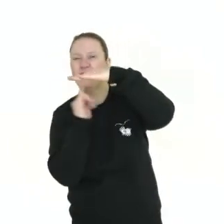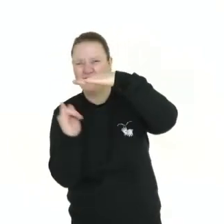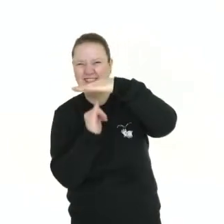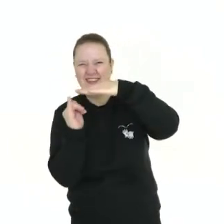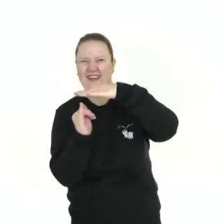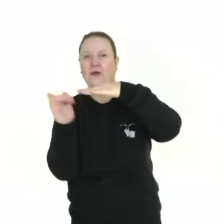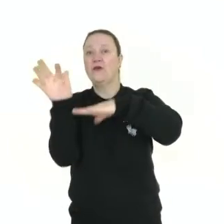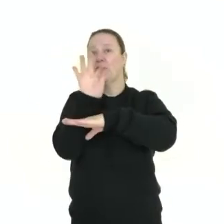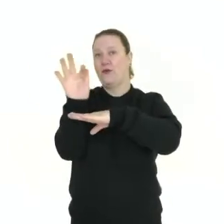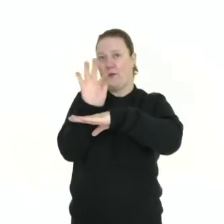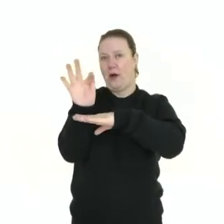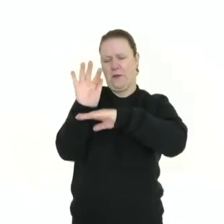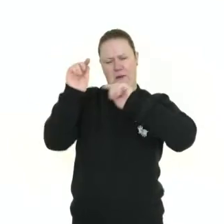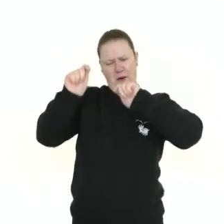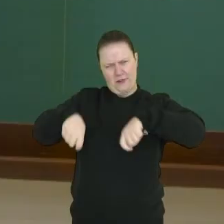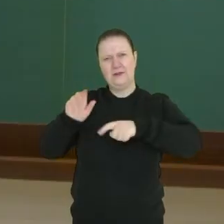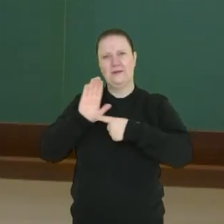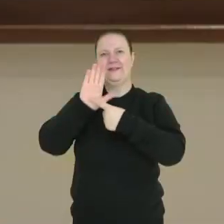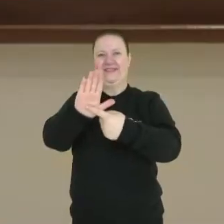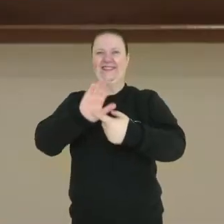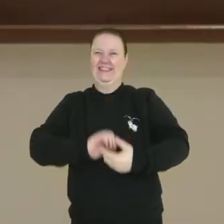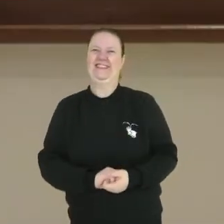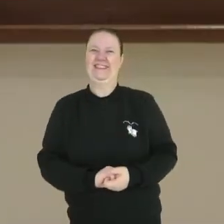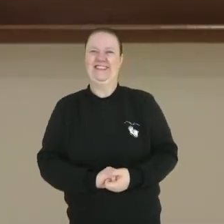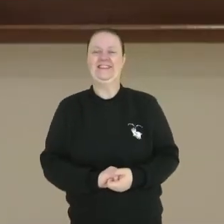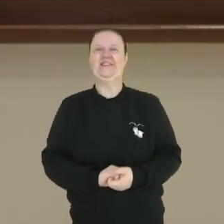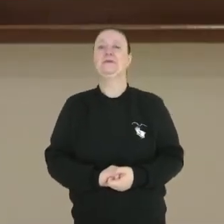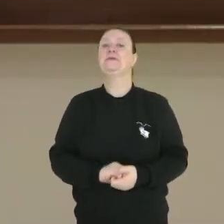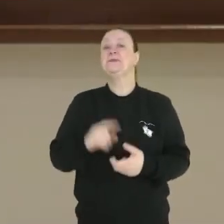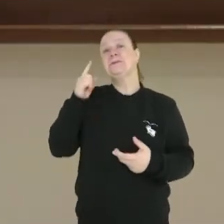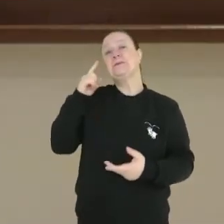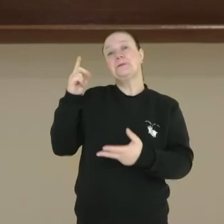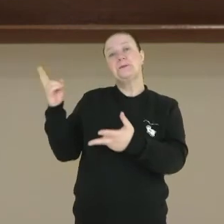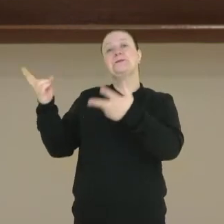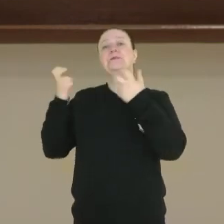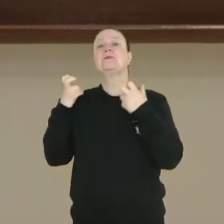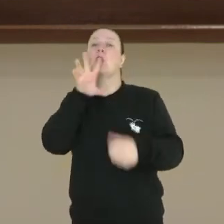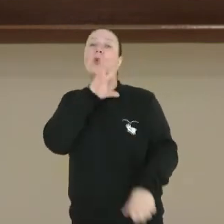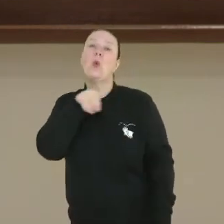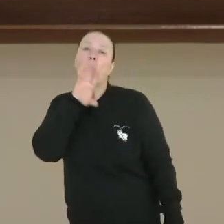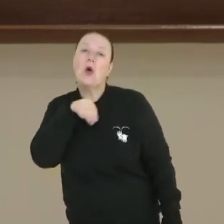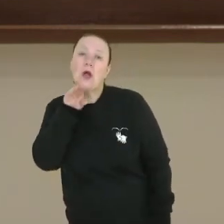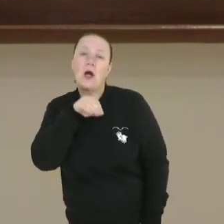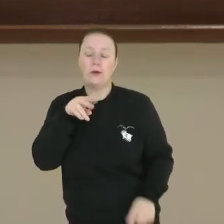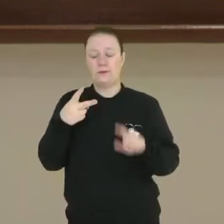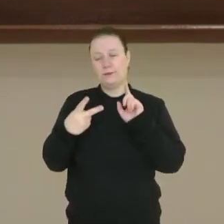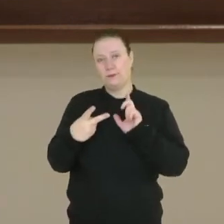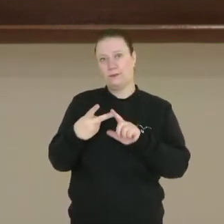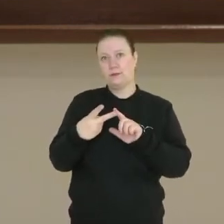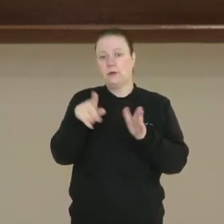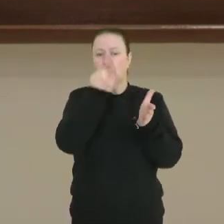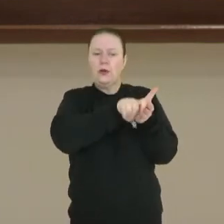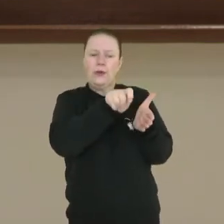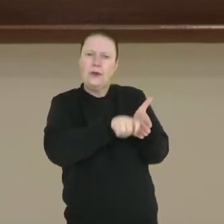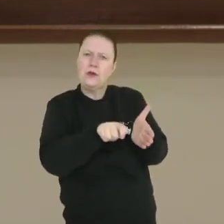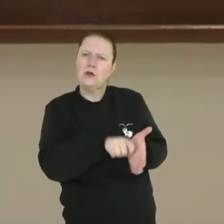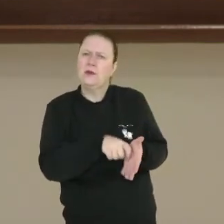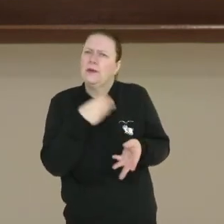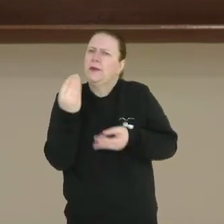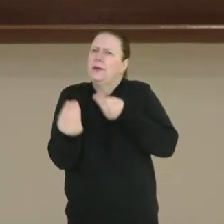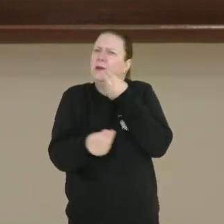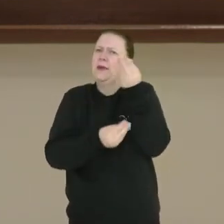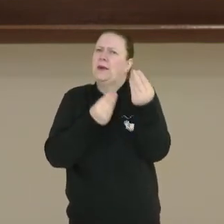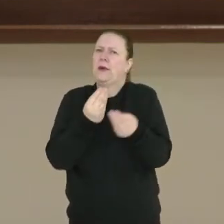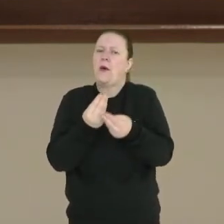bem. Agora eu quero que você observe a questão do oral e do escrito. Como que isso funciona dentro da nossa